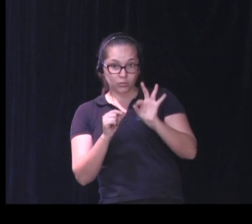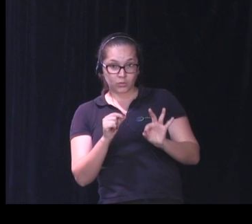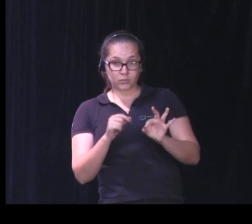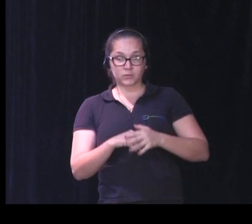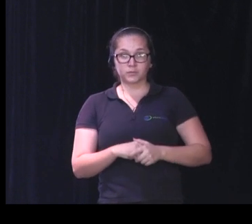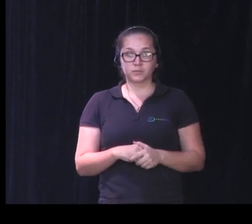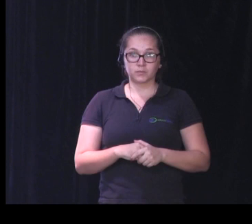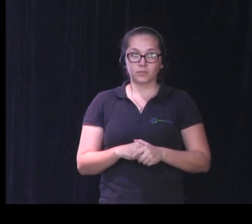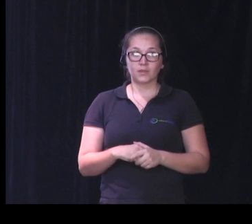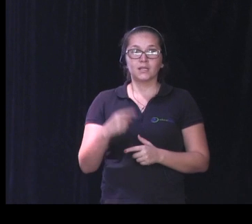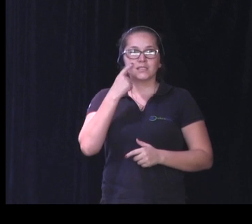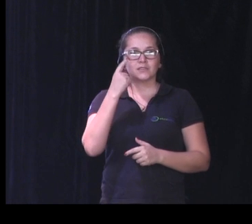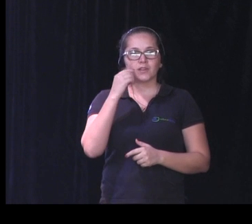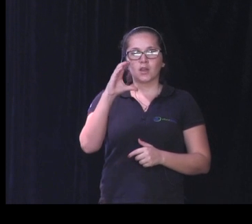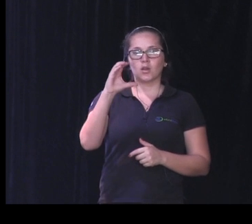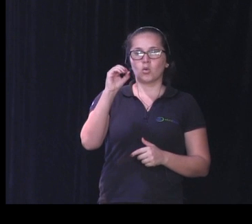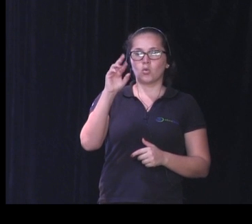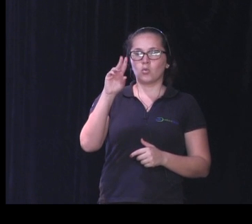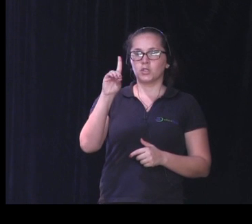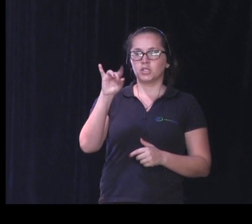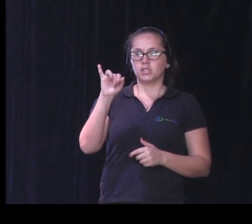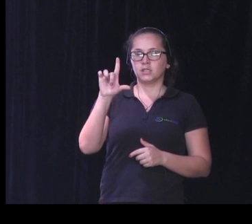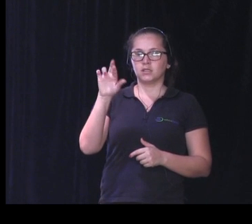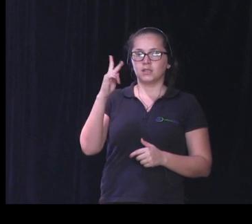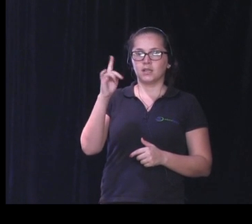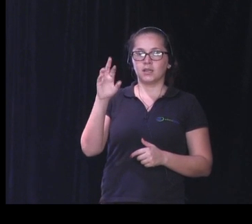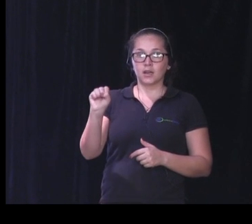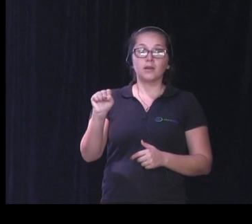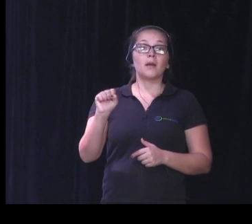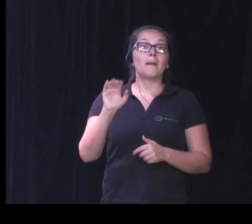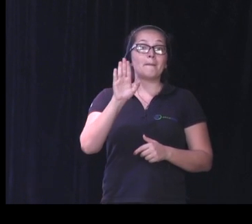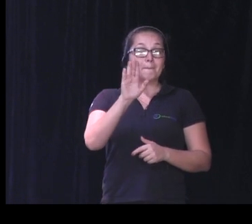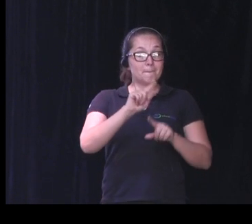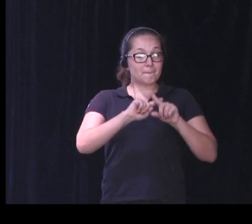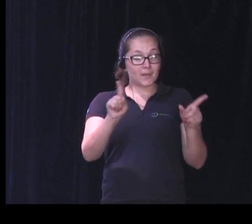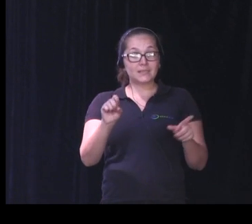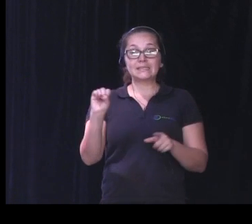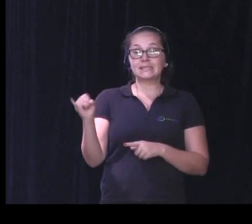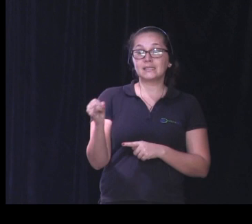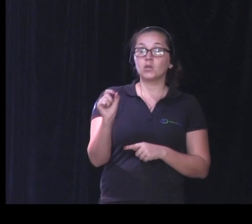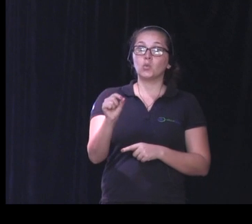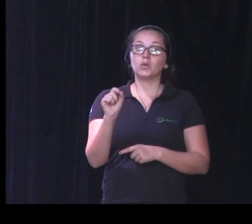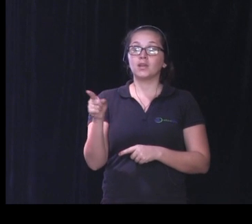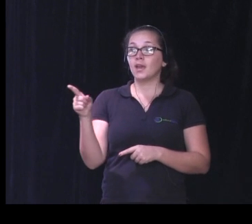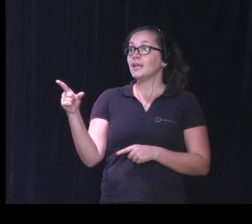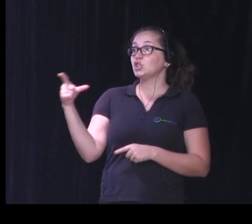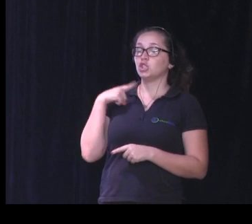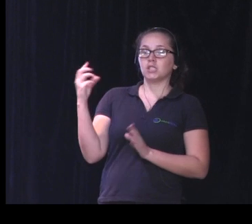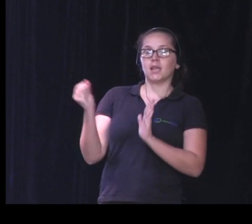um contorno da cordilheira, mas sim o